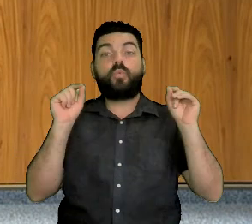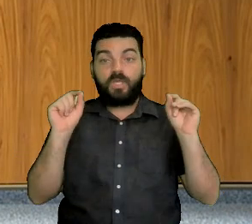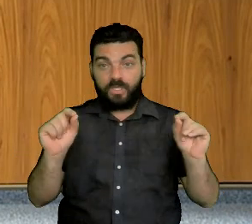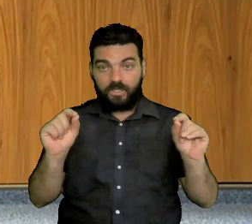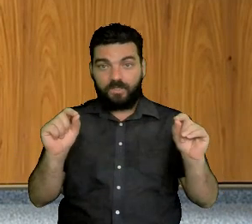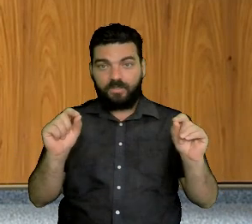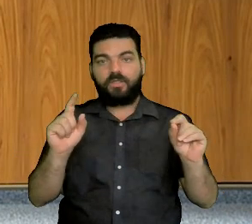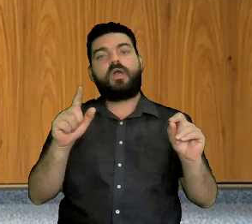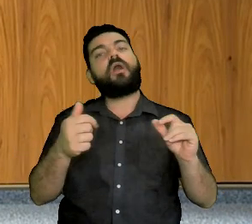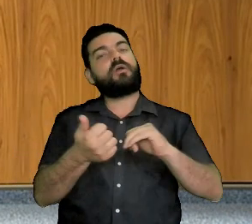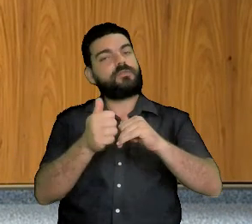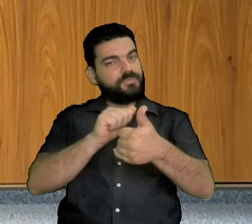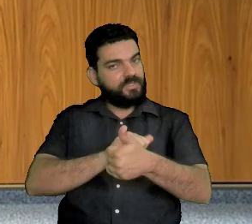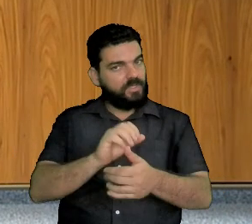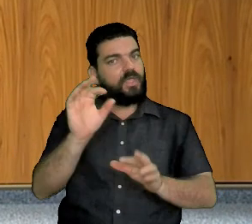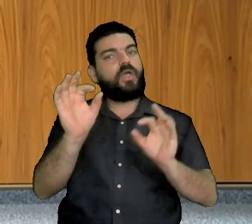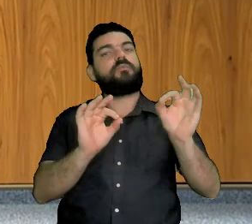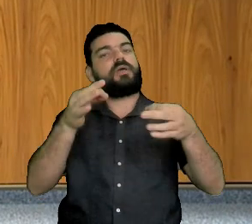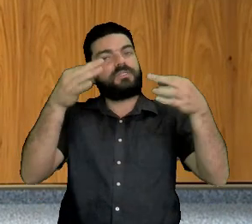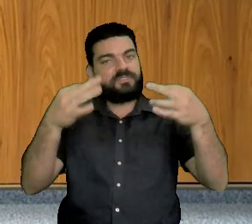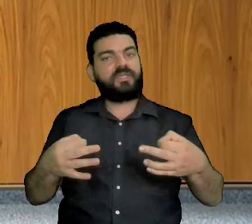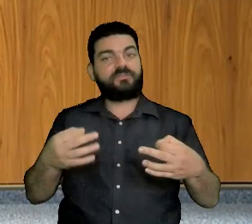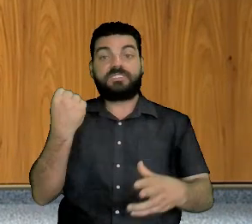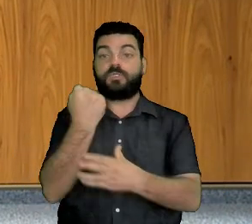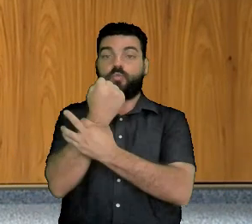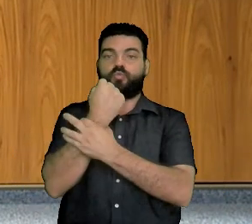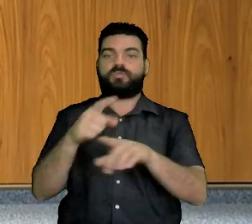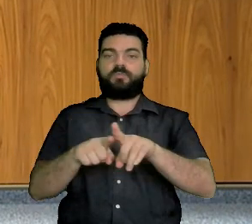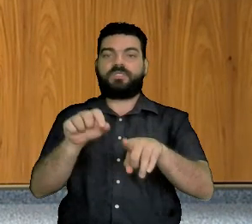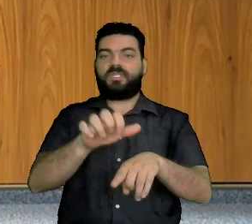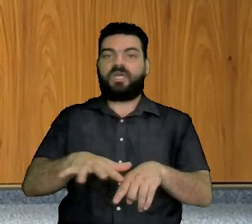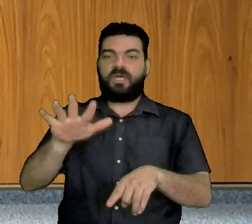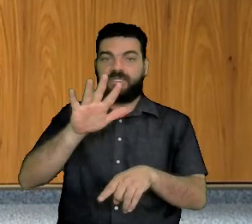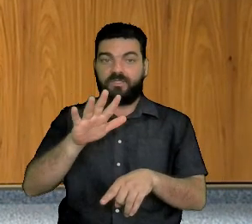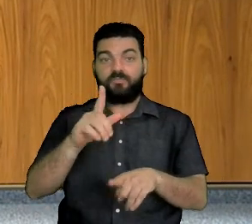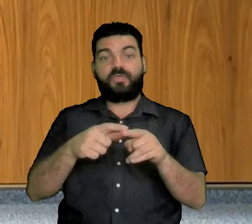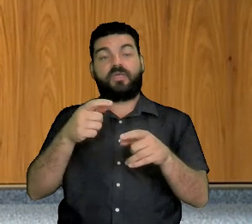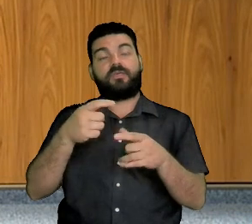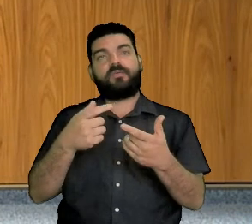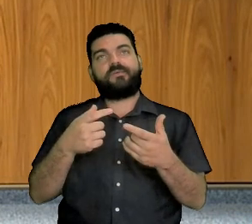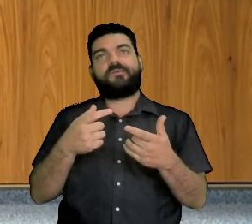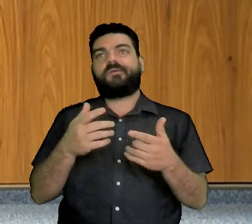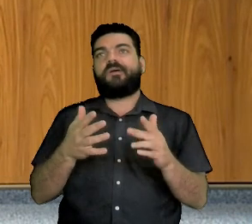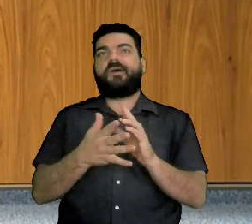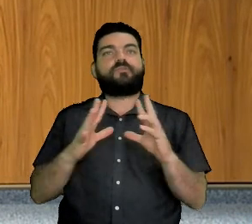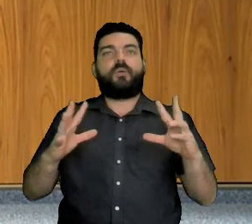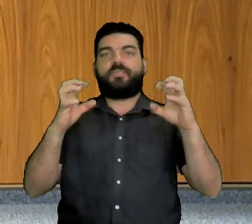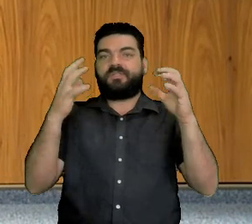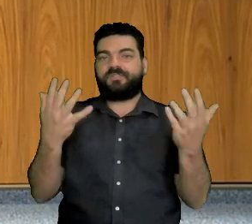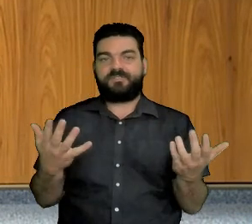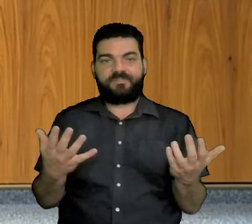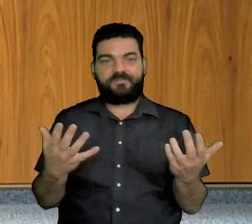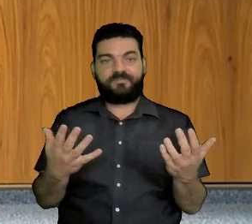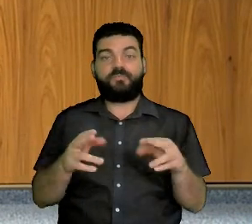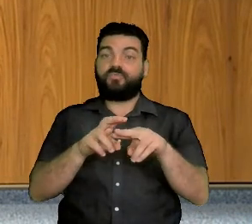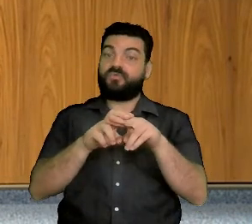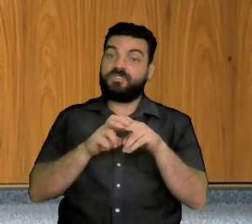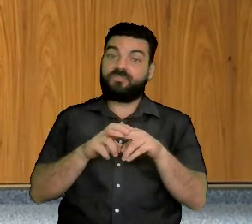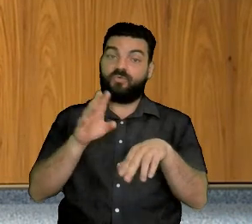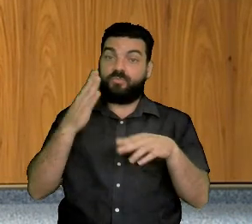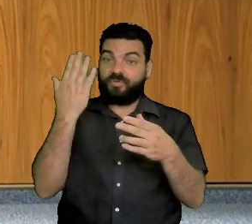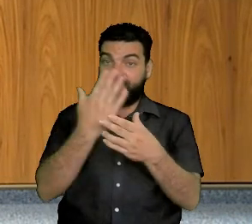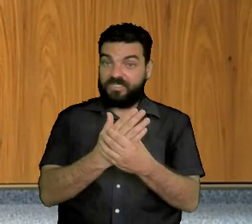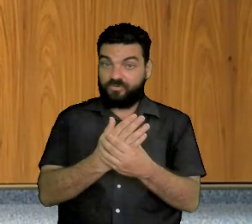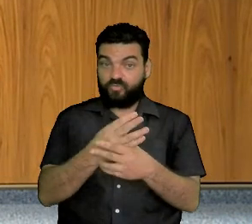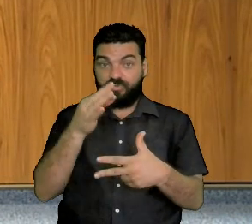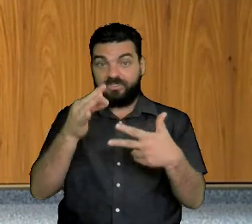adequado, uniforme e seguro em âmbito nacional aos conflitos de interesse de larga escala. Dessa forma, os estoques de processos